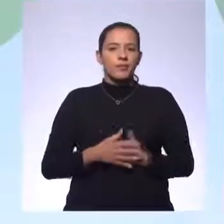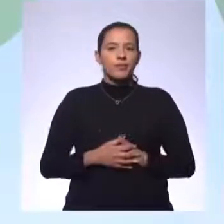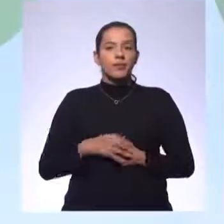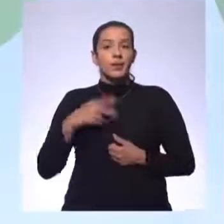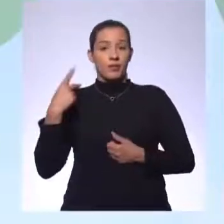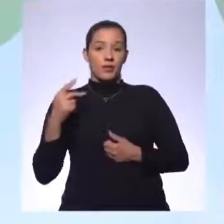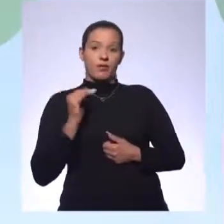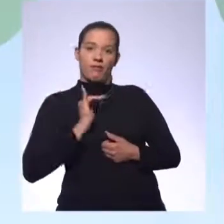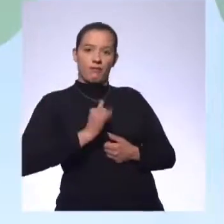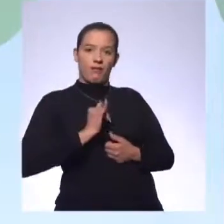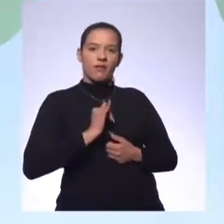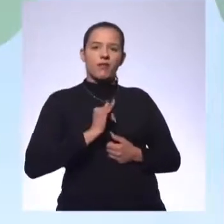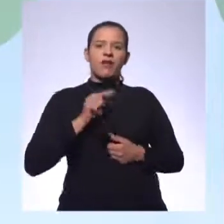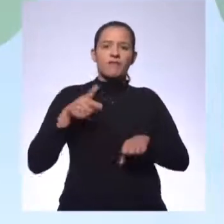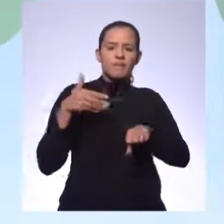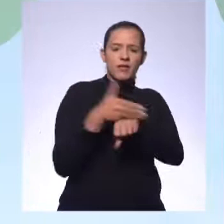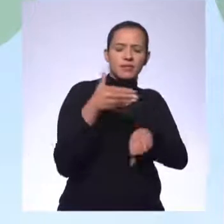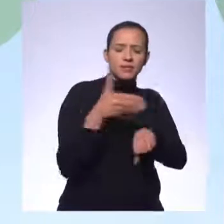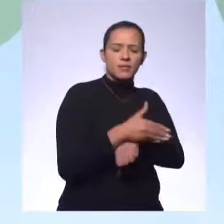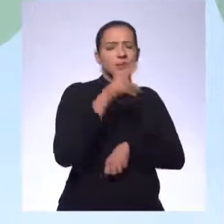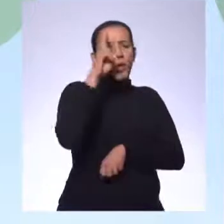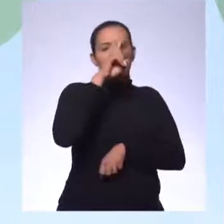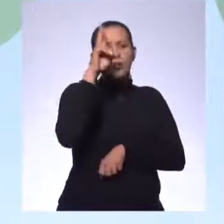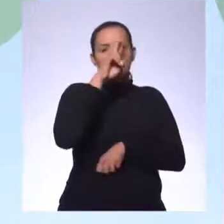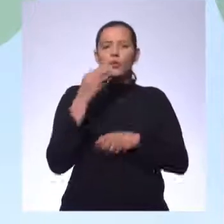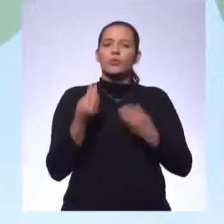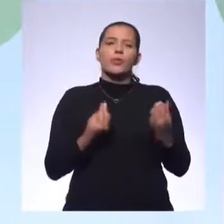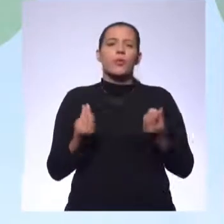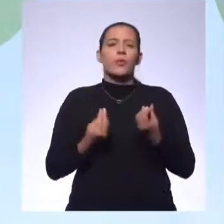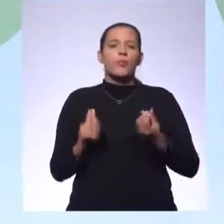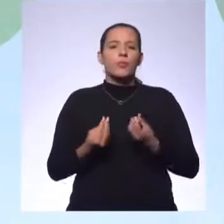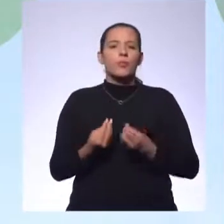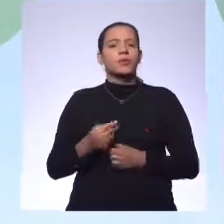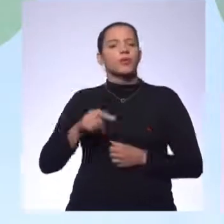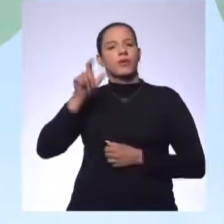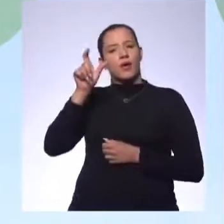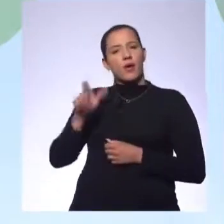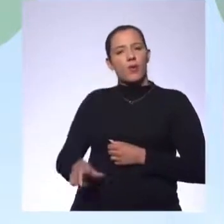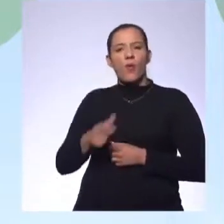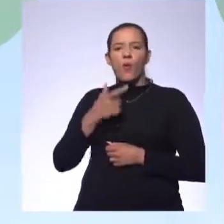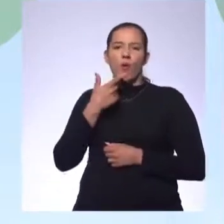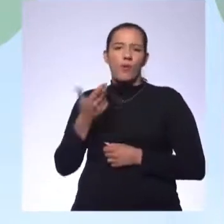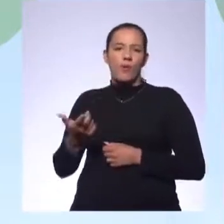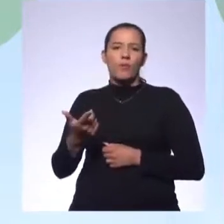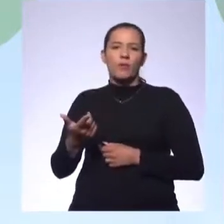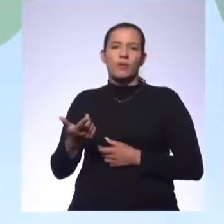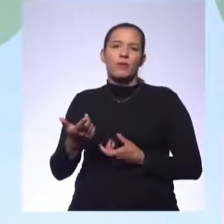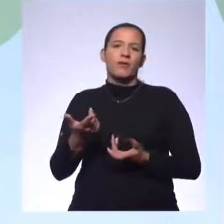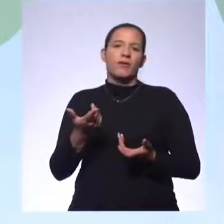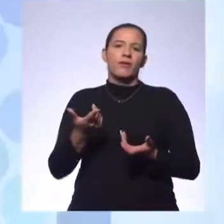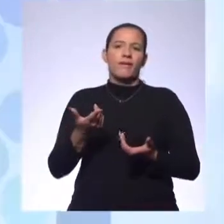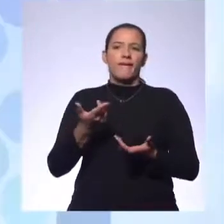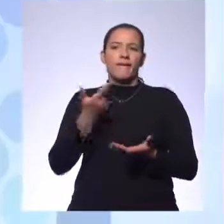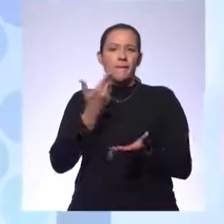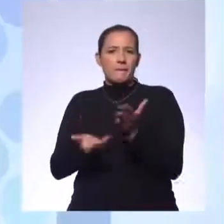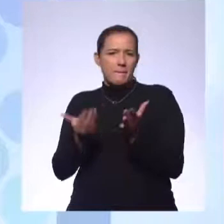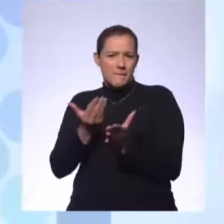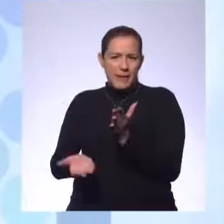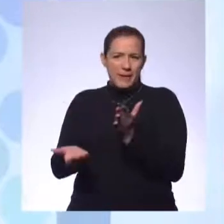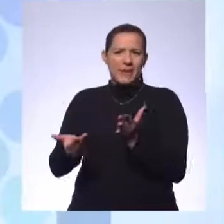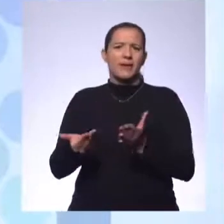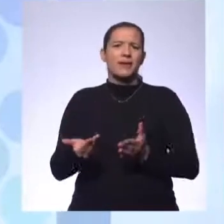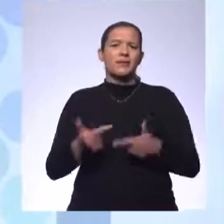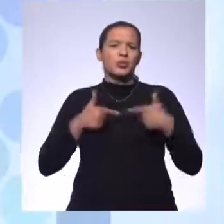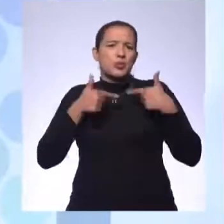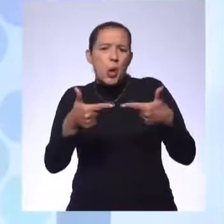Ele participa da história. Teve o Gilberto que havia comentado que era um cara azarado. Será que era Olha, azarado mesmo? não é azarado não, cara. Ao